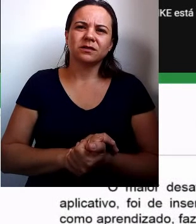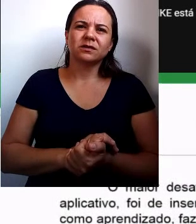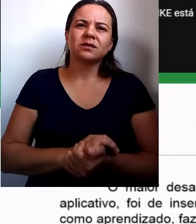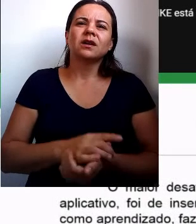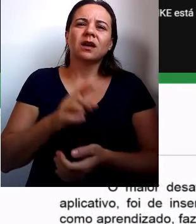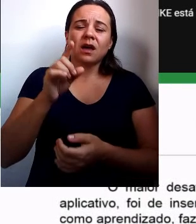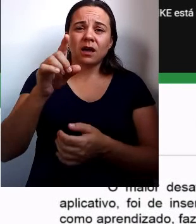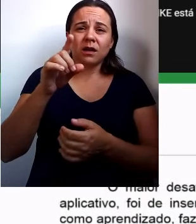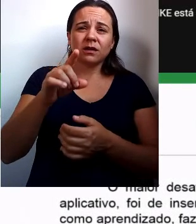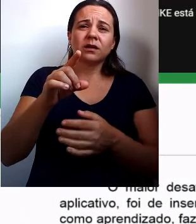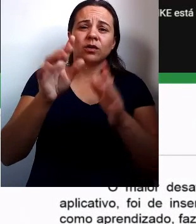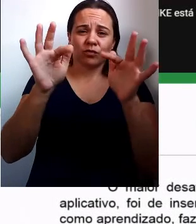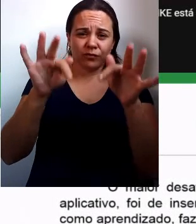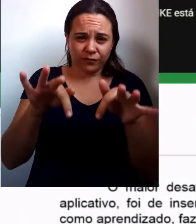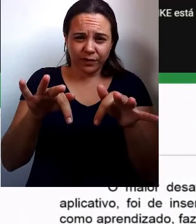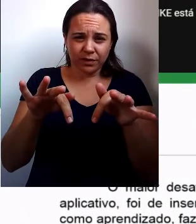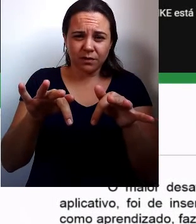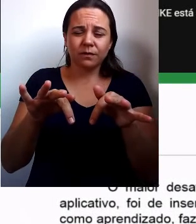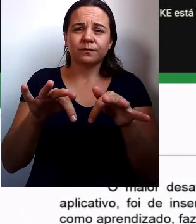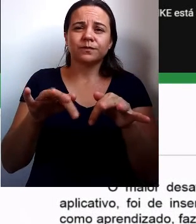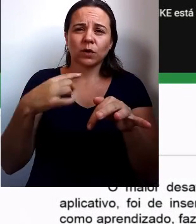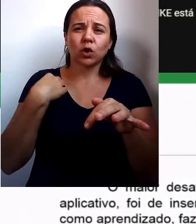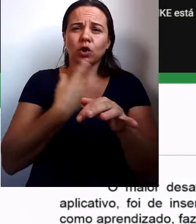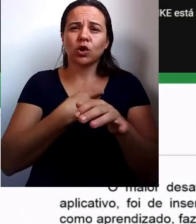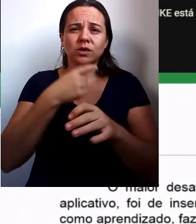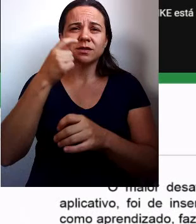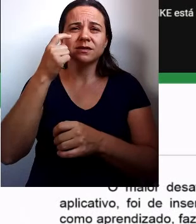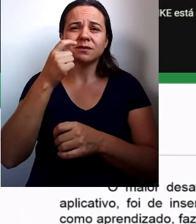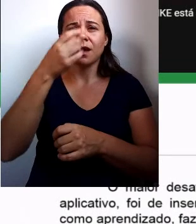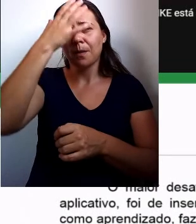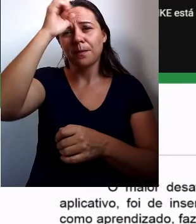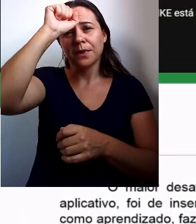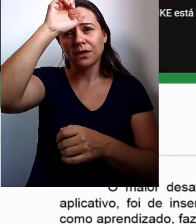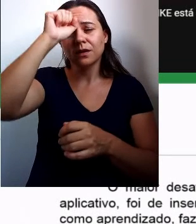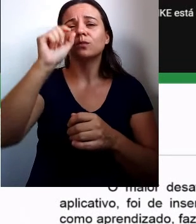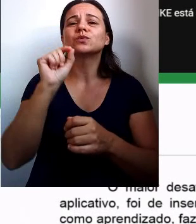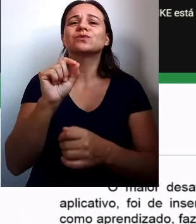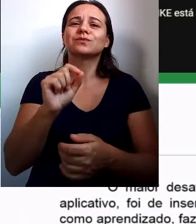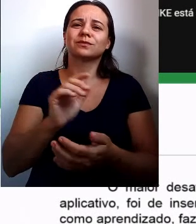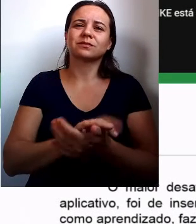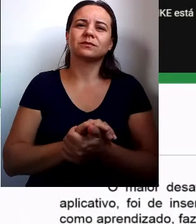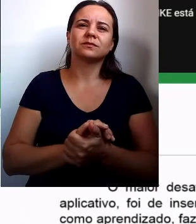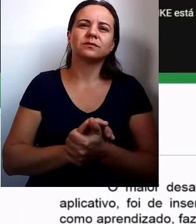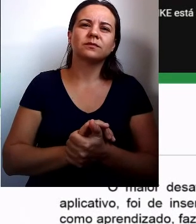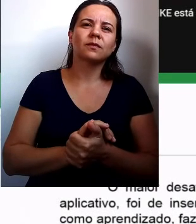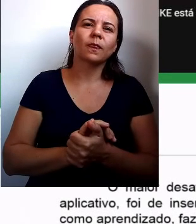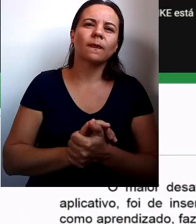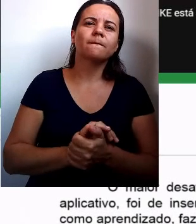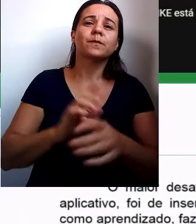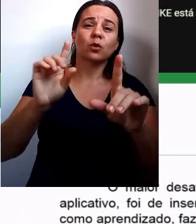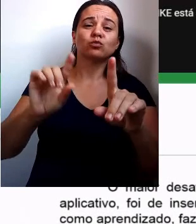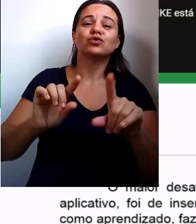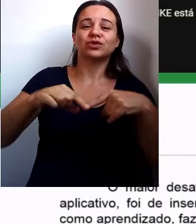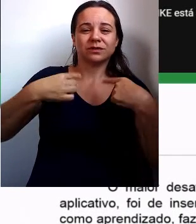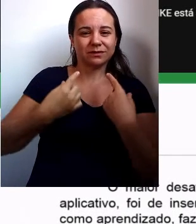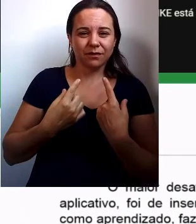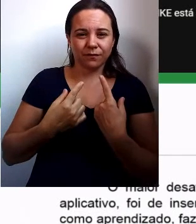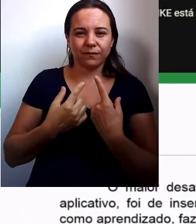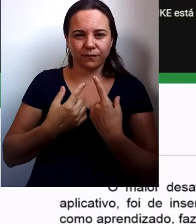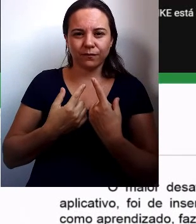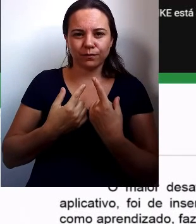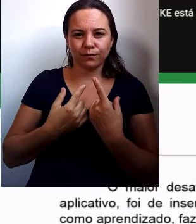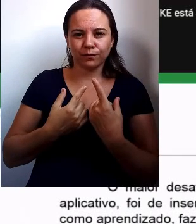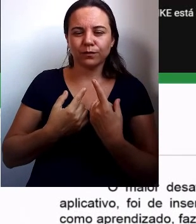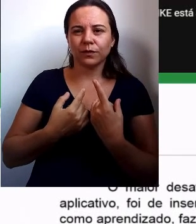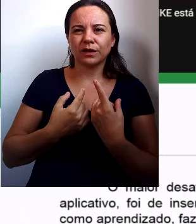Aqui nas nossas considerações finais, né, podemos falar que o maior desafio da experiência realizada no desenvolvimento